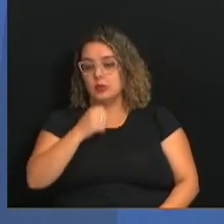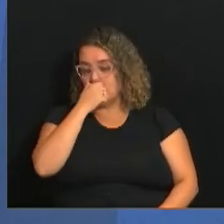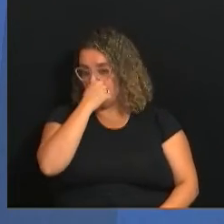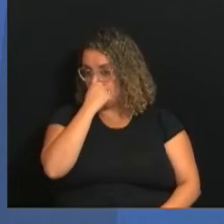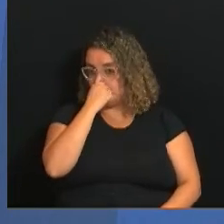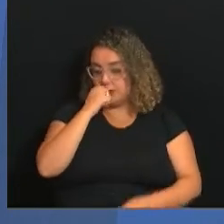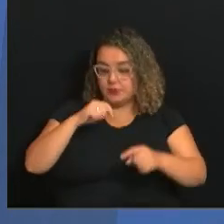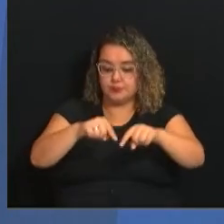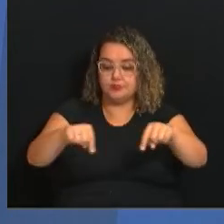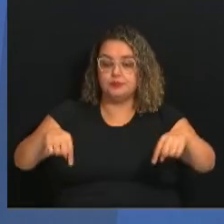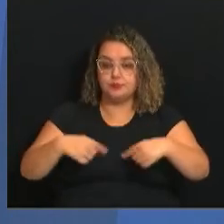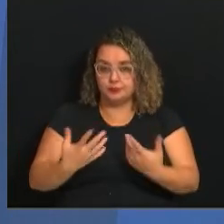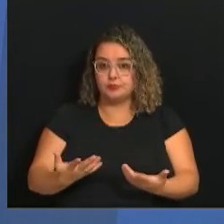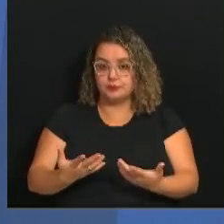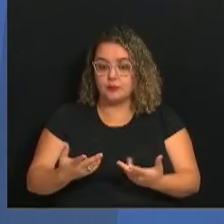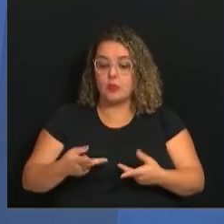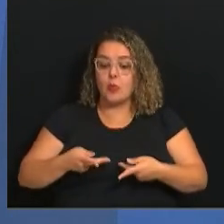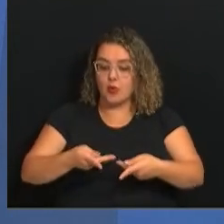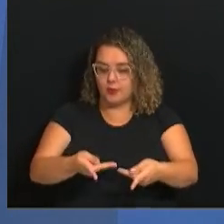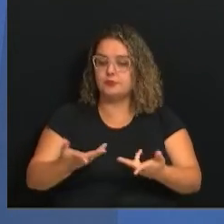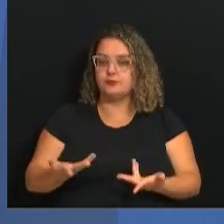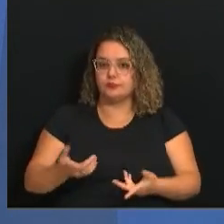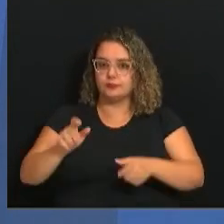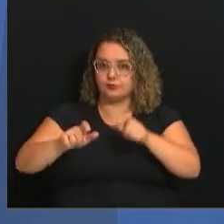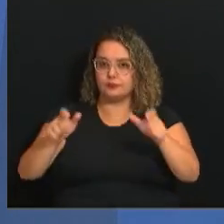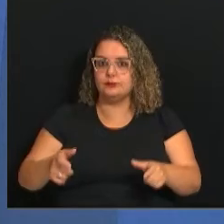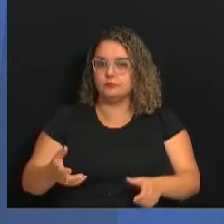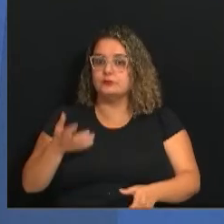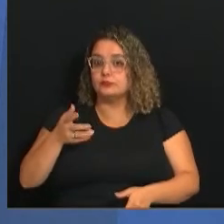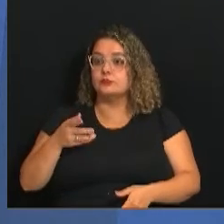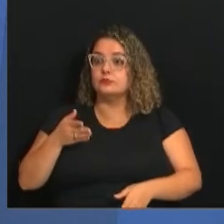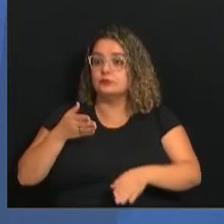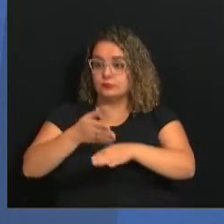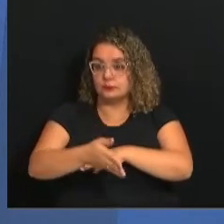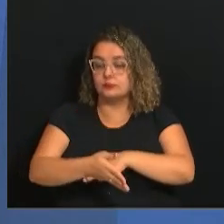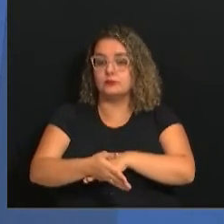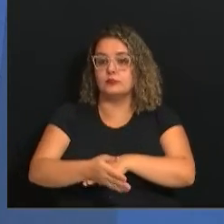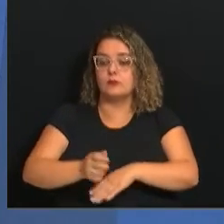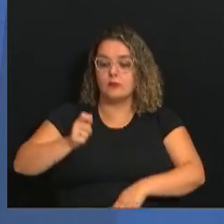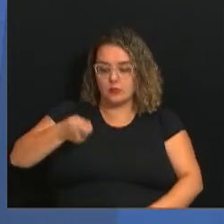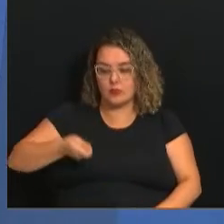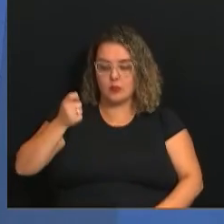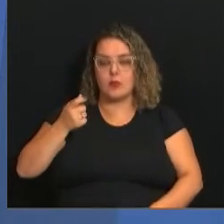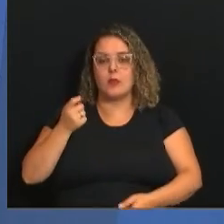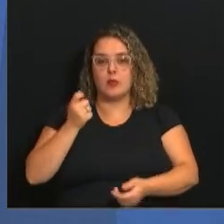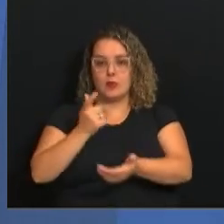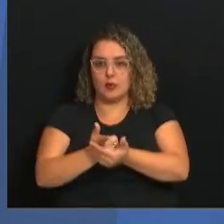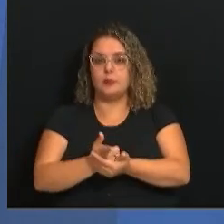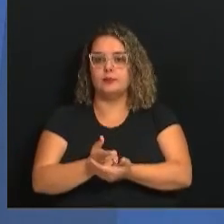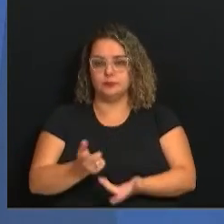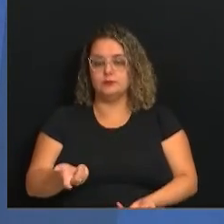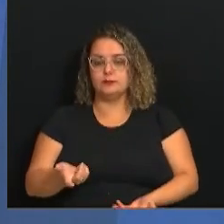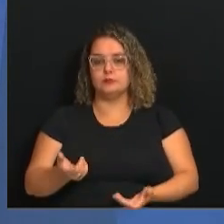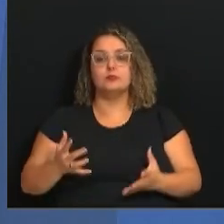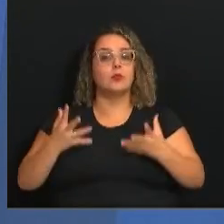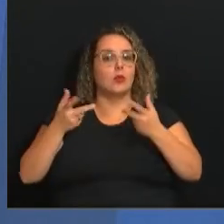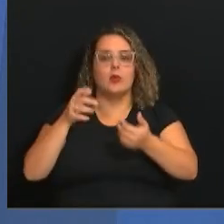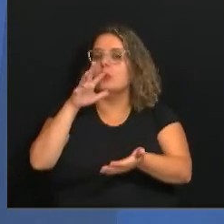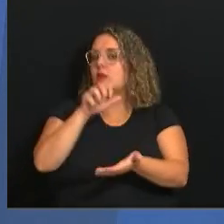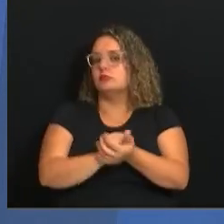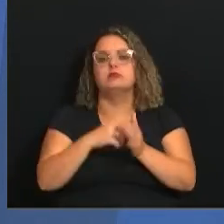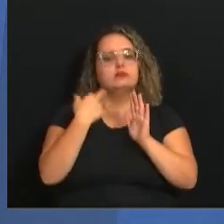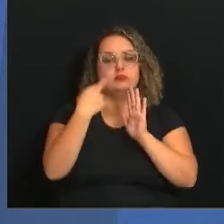que possam aí, nesse caso, acumular água em vários locais. A gente às vezes esquece uma garrafa, uma latinha, né,